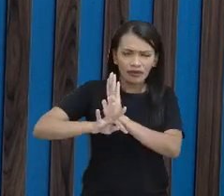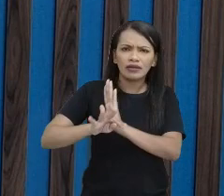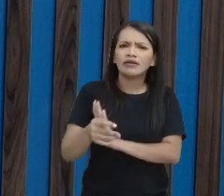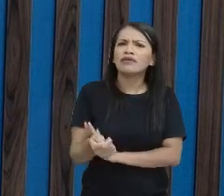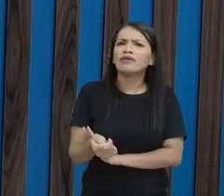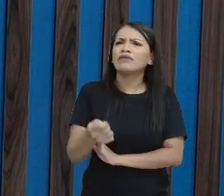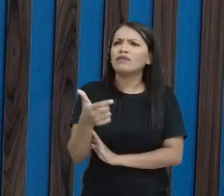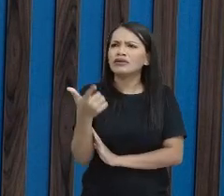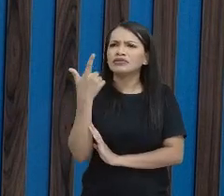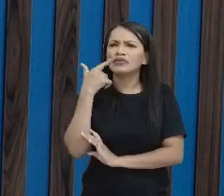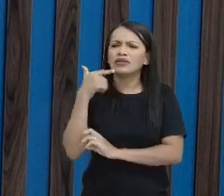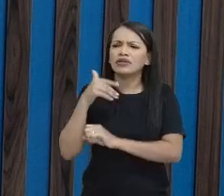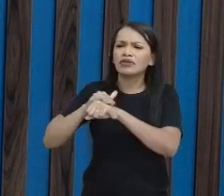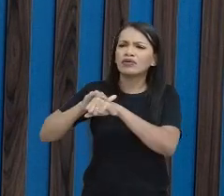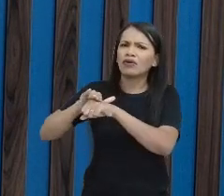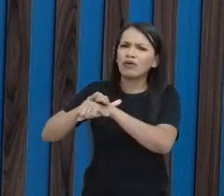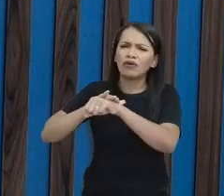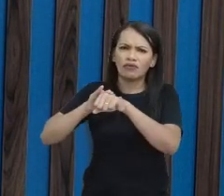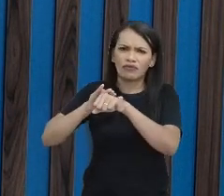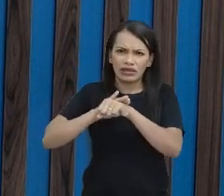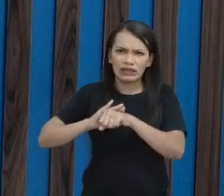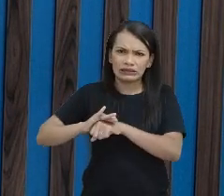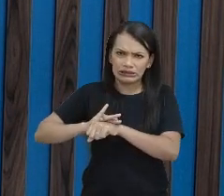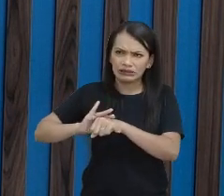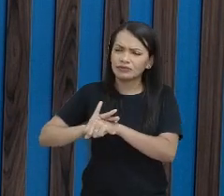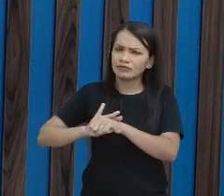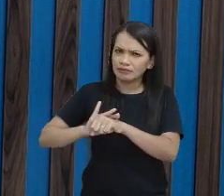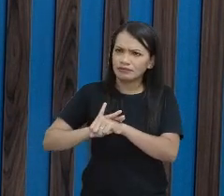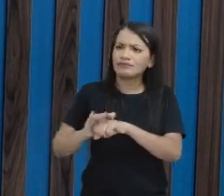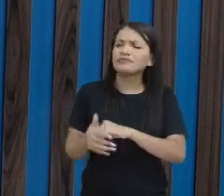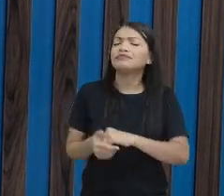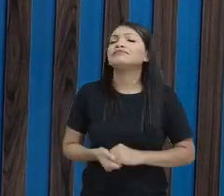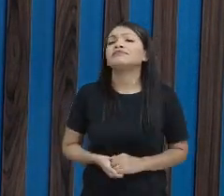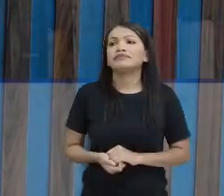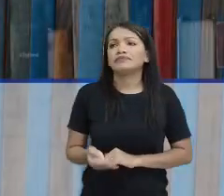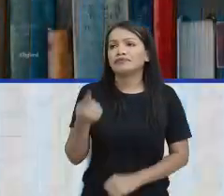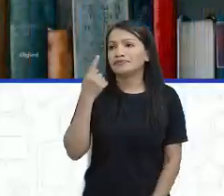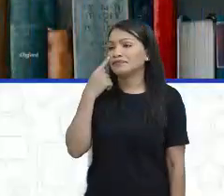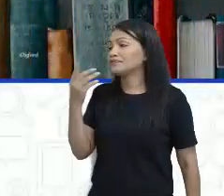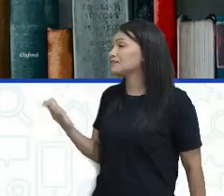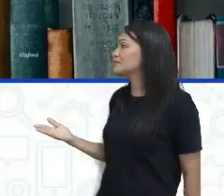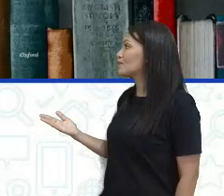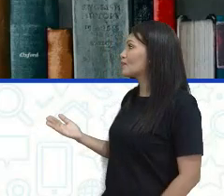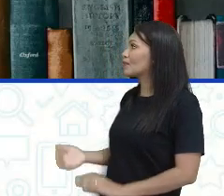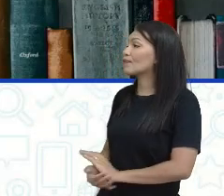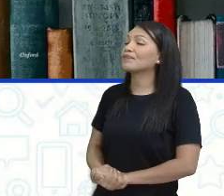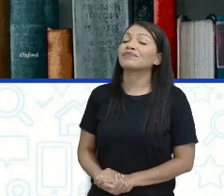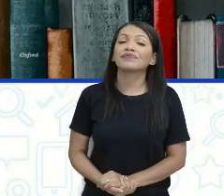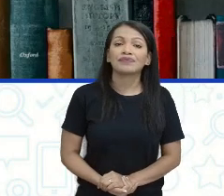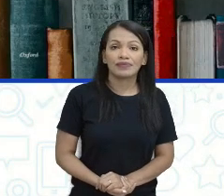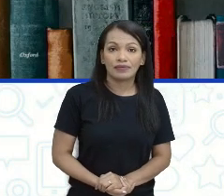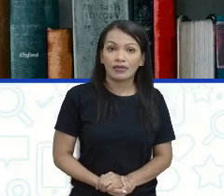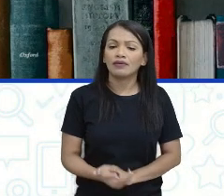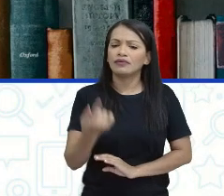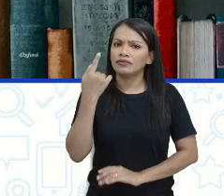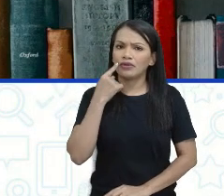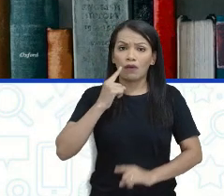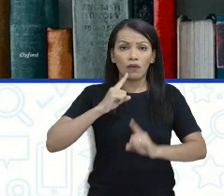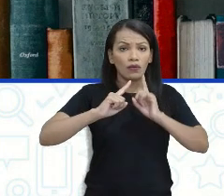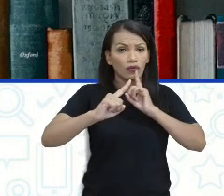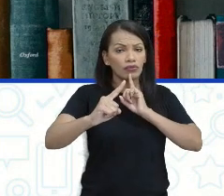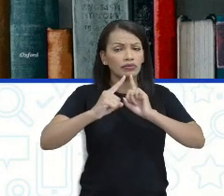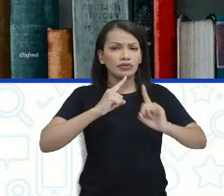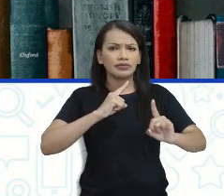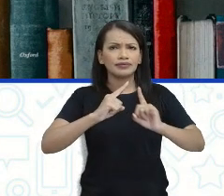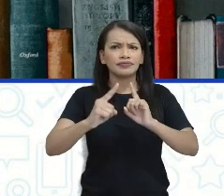como se eles conversassem, não é? Sim. Não é, professora? E a essa conversa, a esse fenômeno, a esse diálogo, a